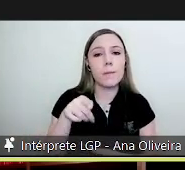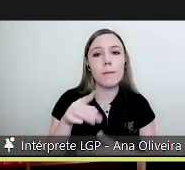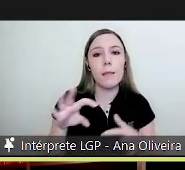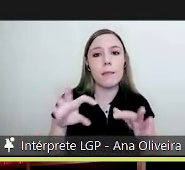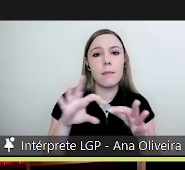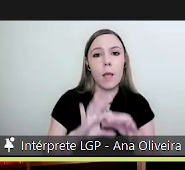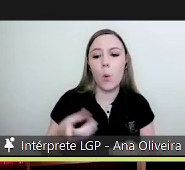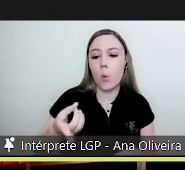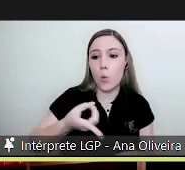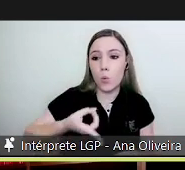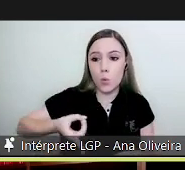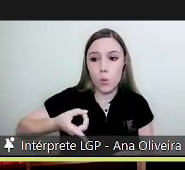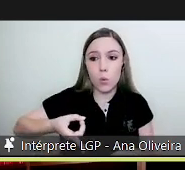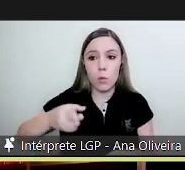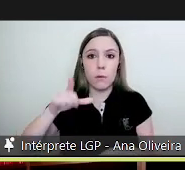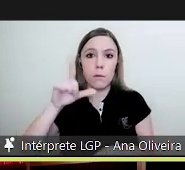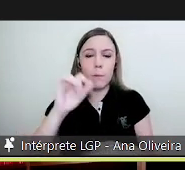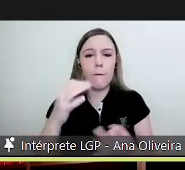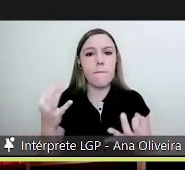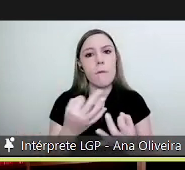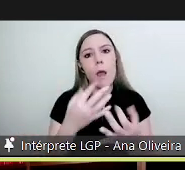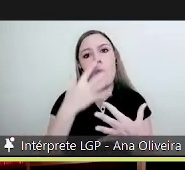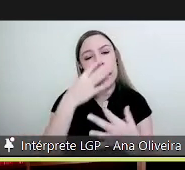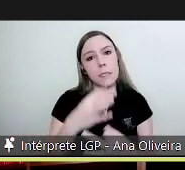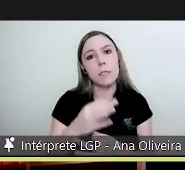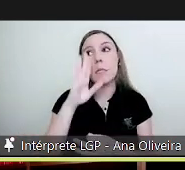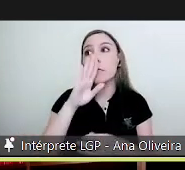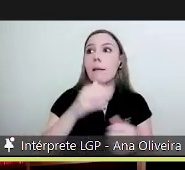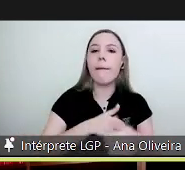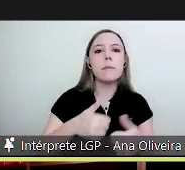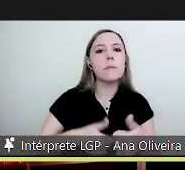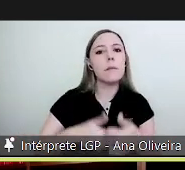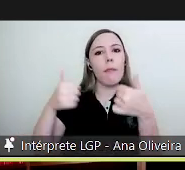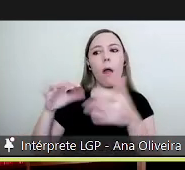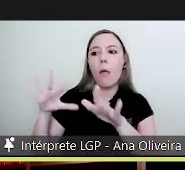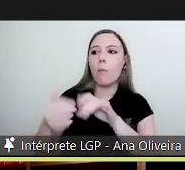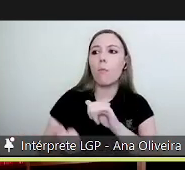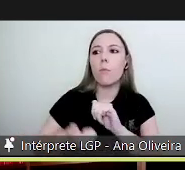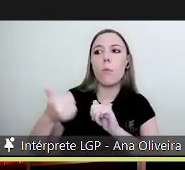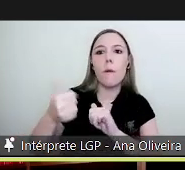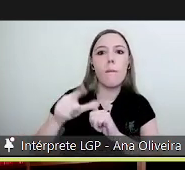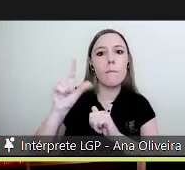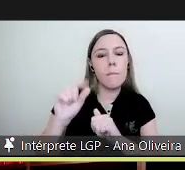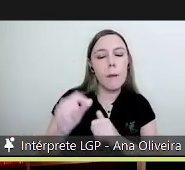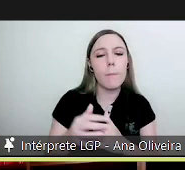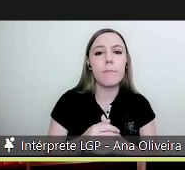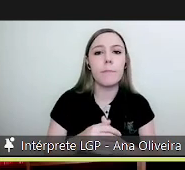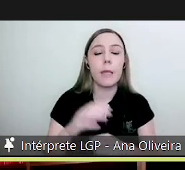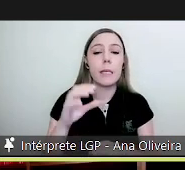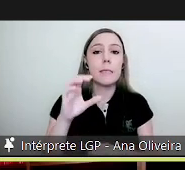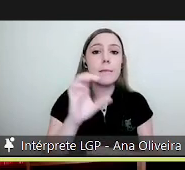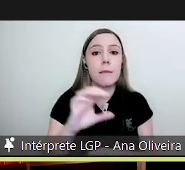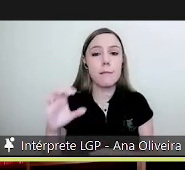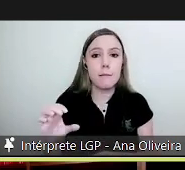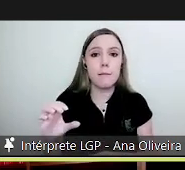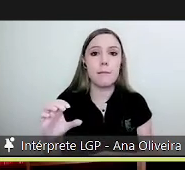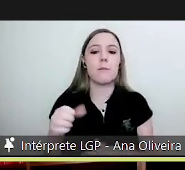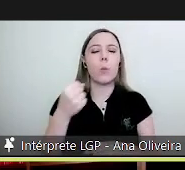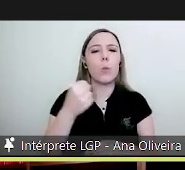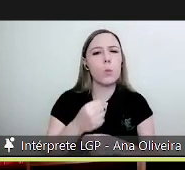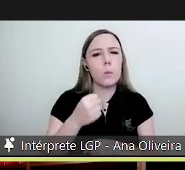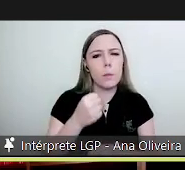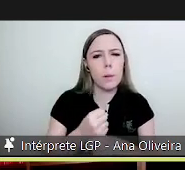o 9º, na verdade também acredita, para alcançar a cidade sustentável, que a ciência, o trabalho